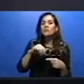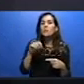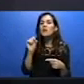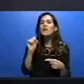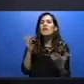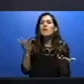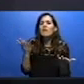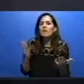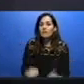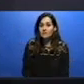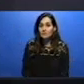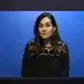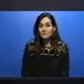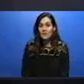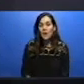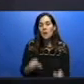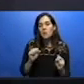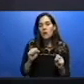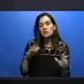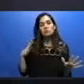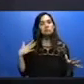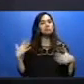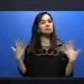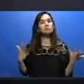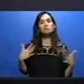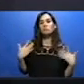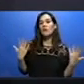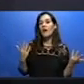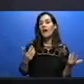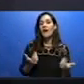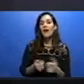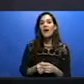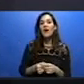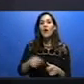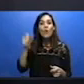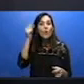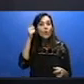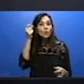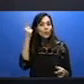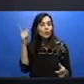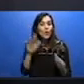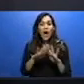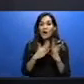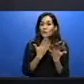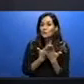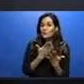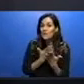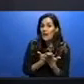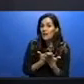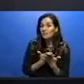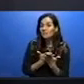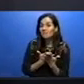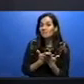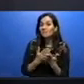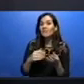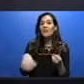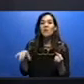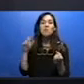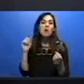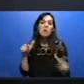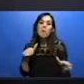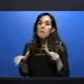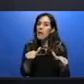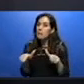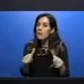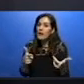que eu viajo? Pode ser lazer, pode ser para ter cultura, pode ser para estudar, pode ser uma viagem a negócios, pode